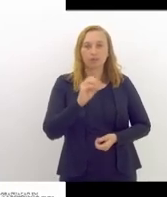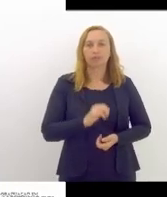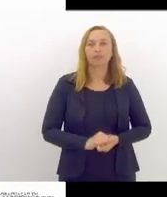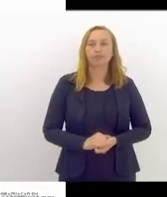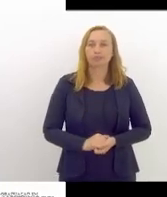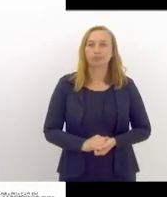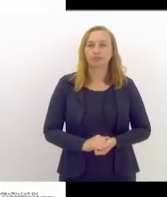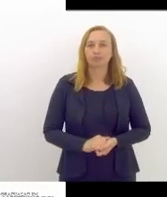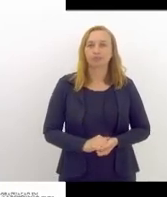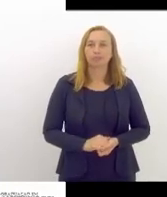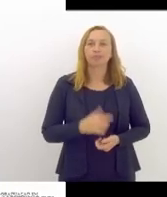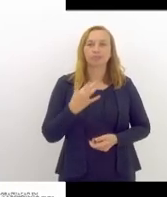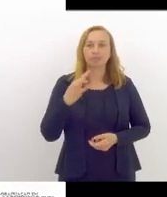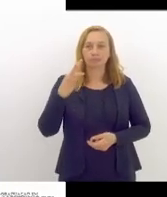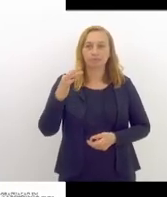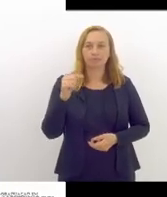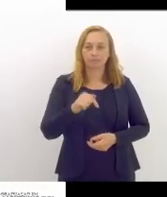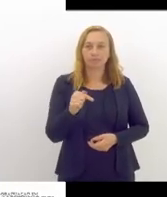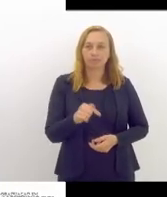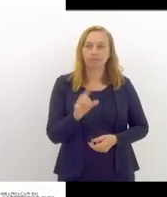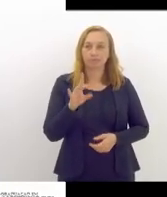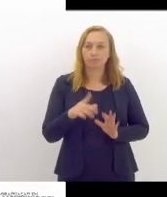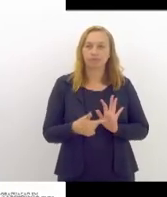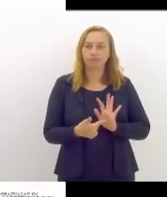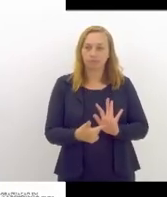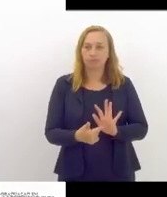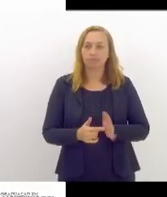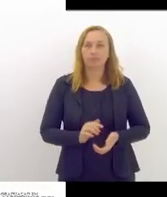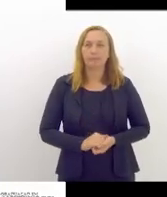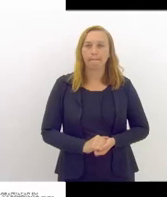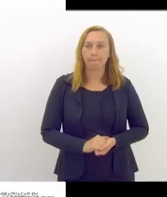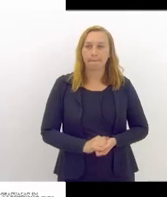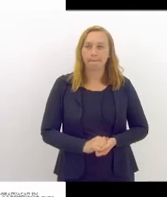esquemático você bem breve aqui só para mostrar